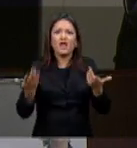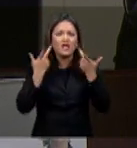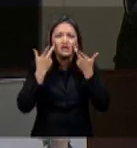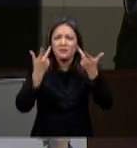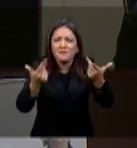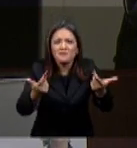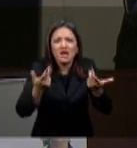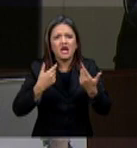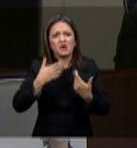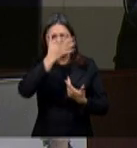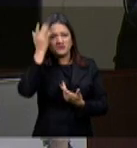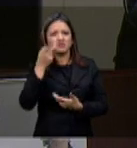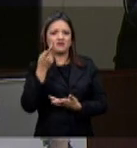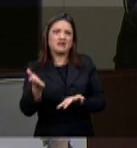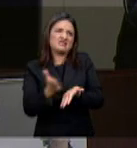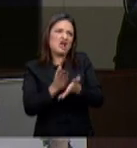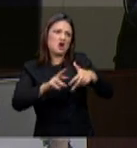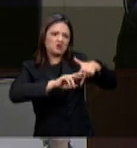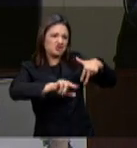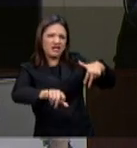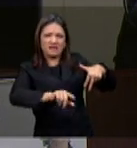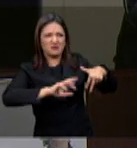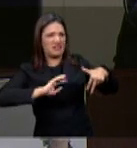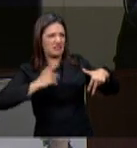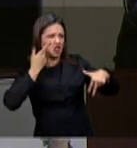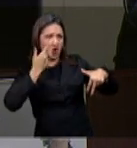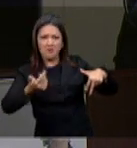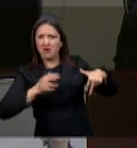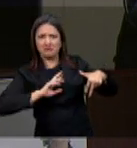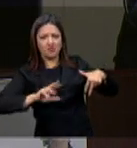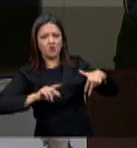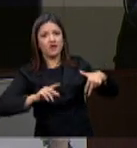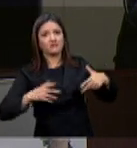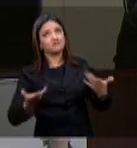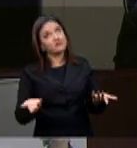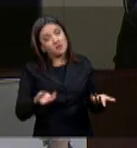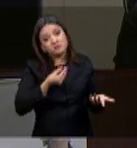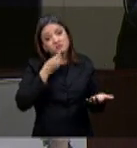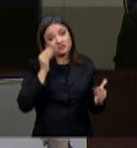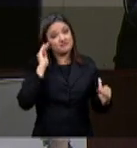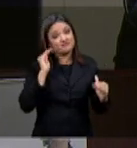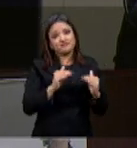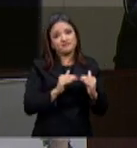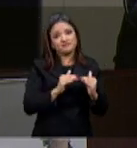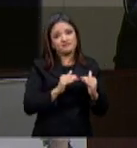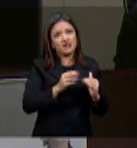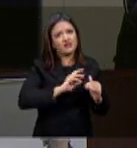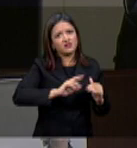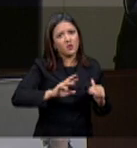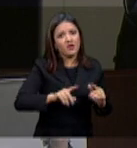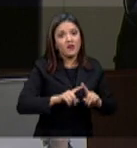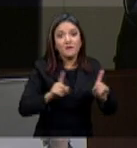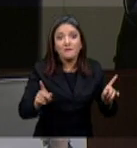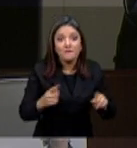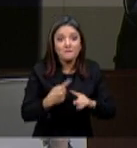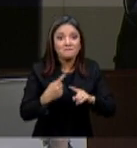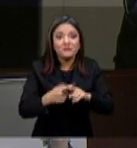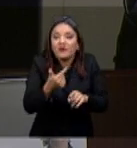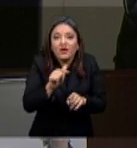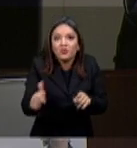cantora e compositora Zélia Duncan. Seminário por estas e por outras, a justiça pelo olhar de